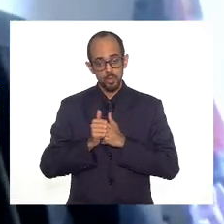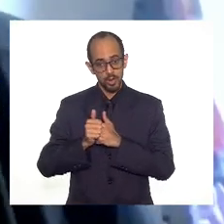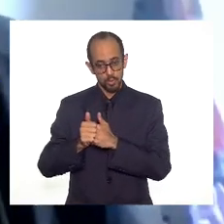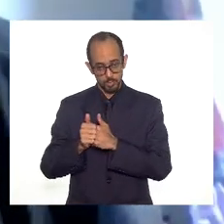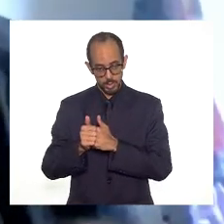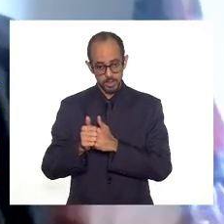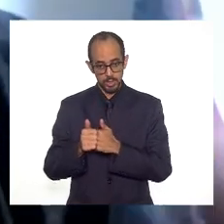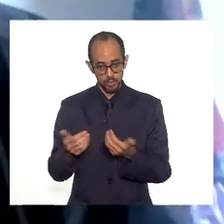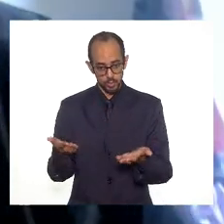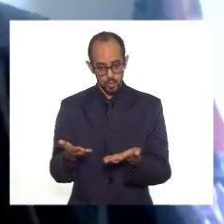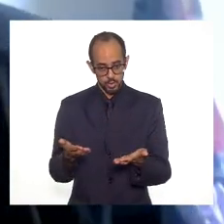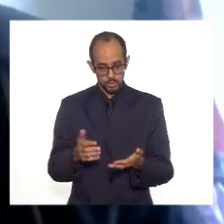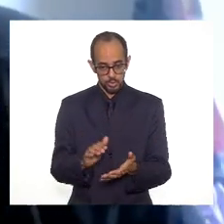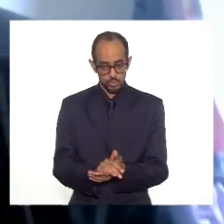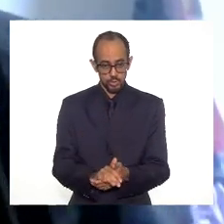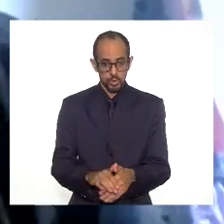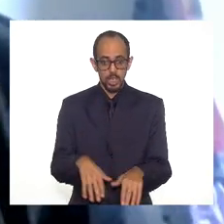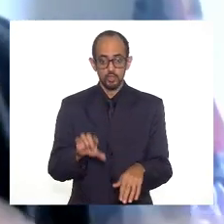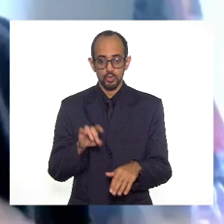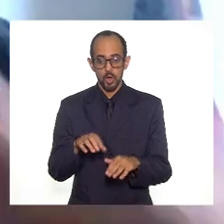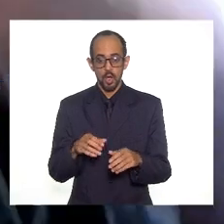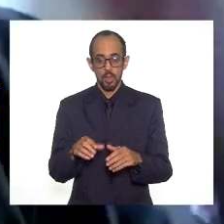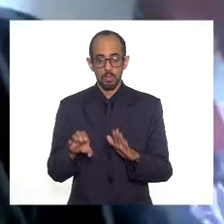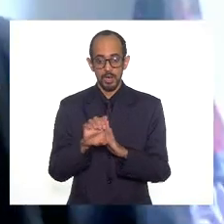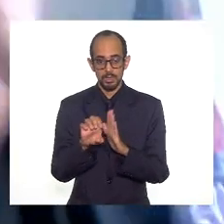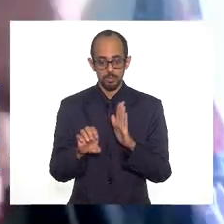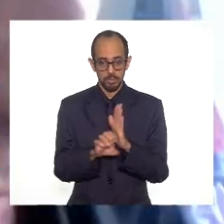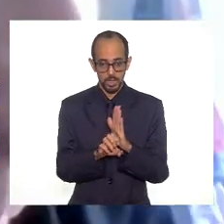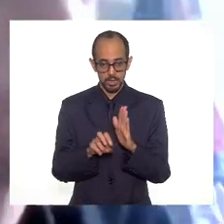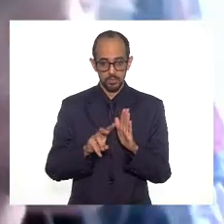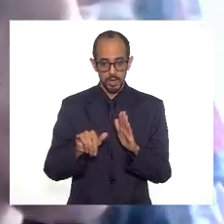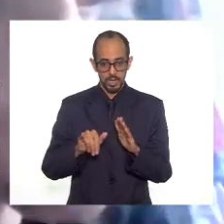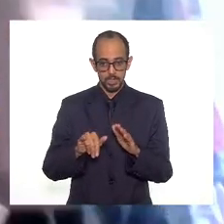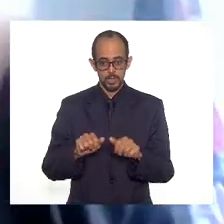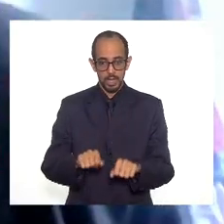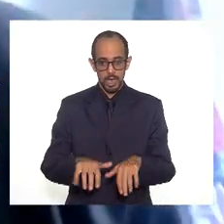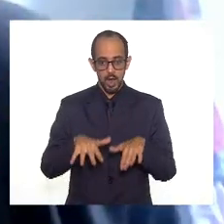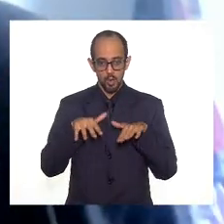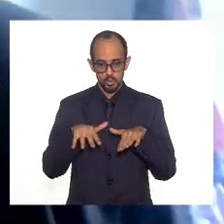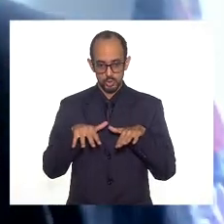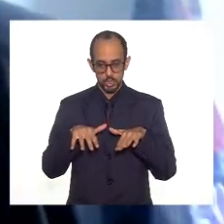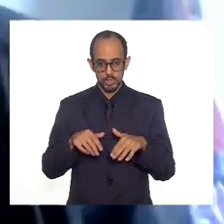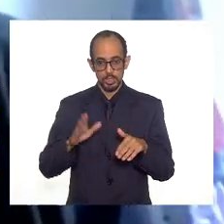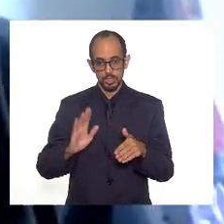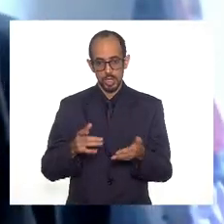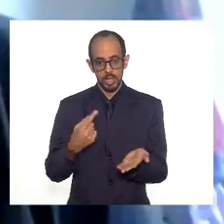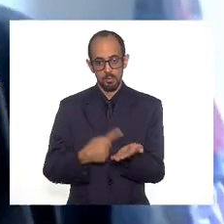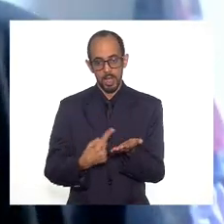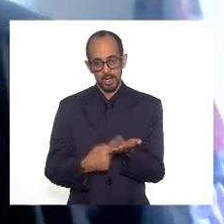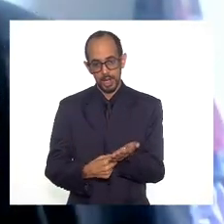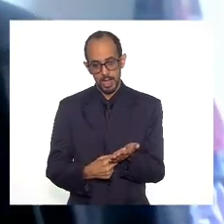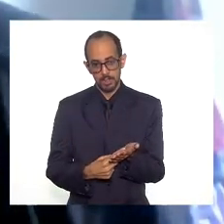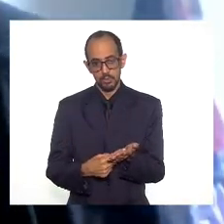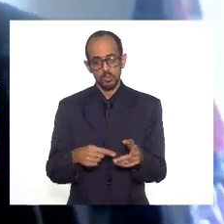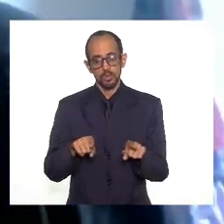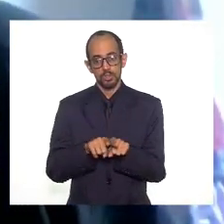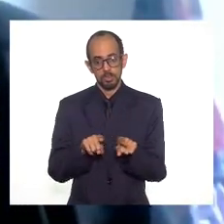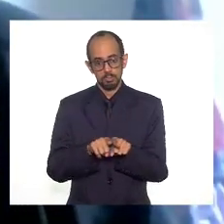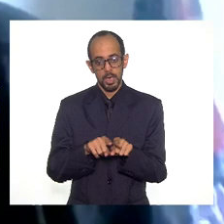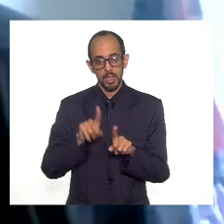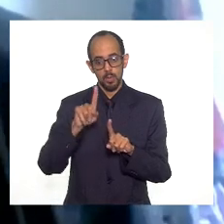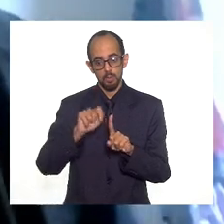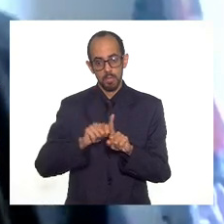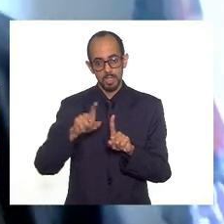Então, hoje é só para receber emendas. Vai ter audiência que já está marcada para o dia 18 e vai ter outra um mês